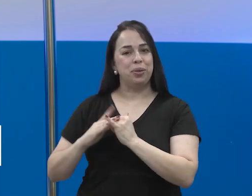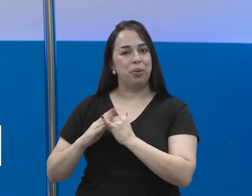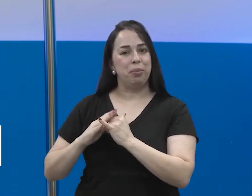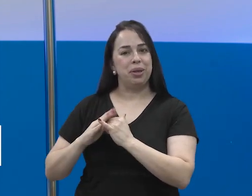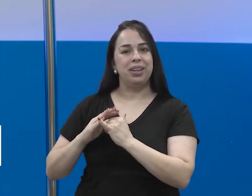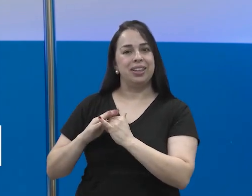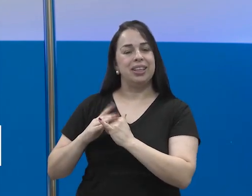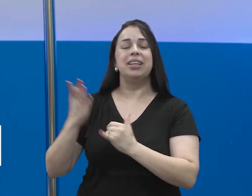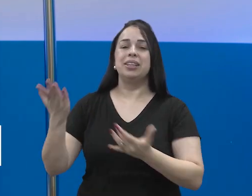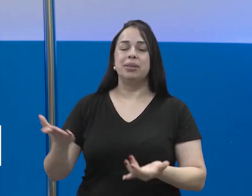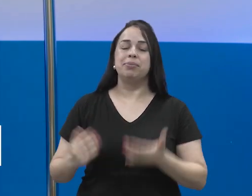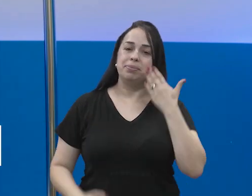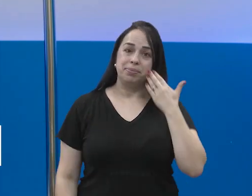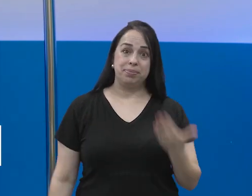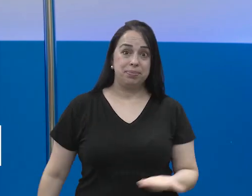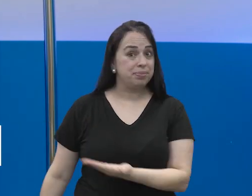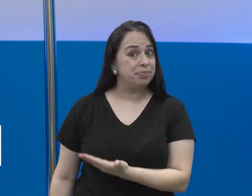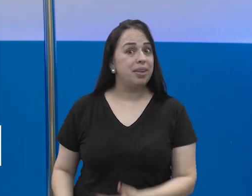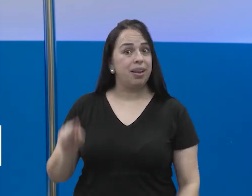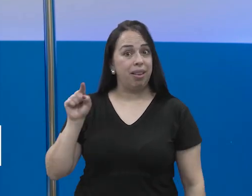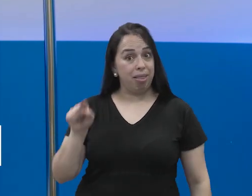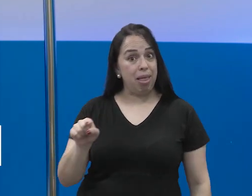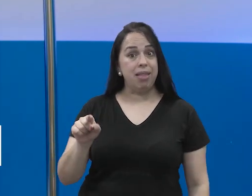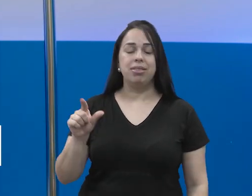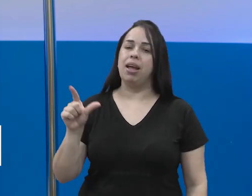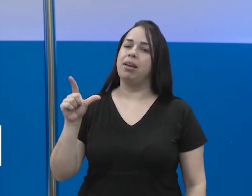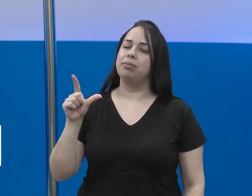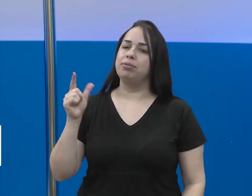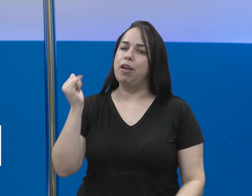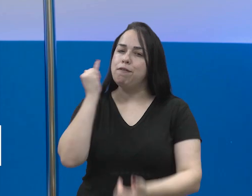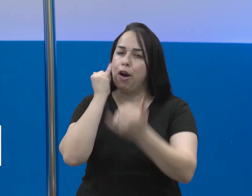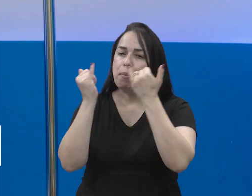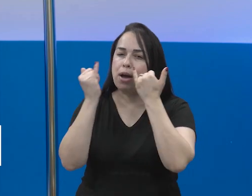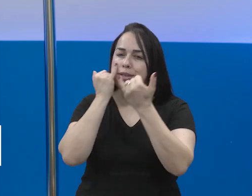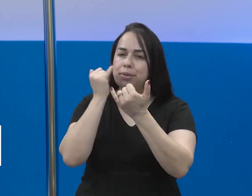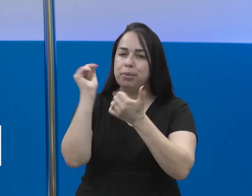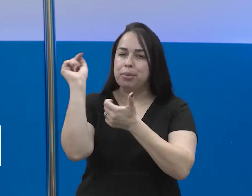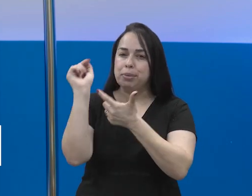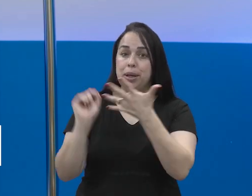só acessar o nosso canal do YouTube TV Câmara SJC. Lá você